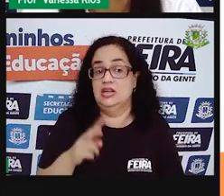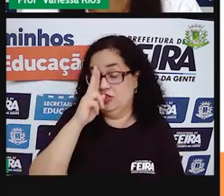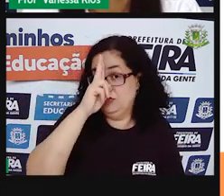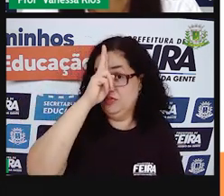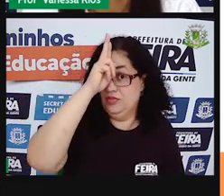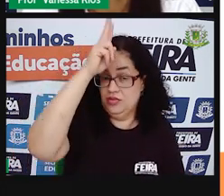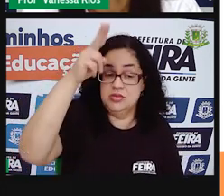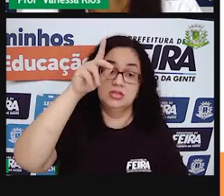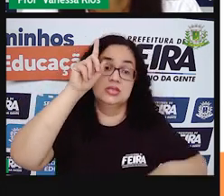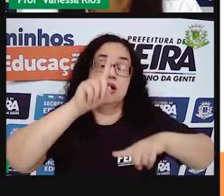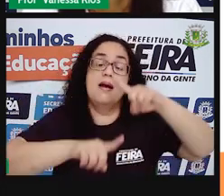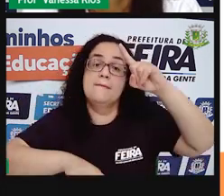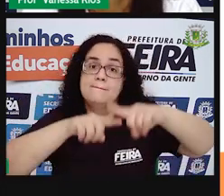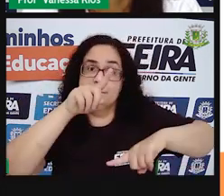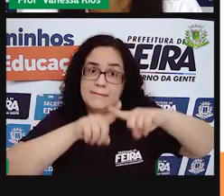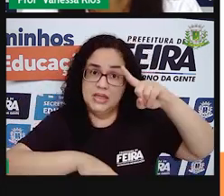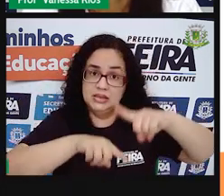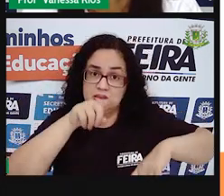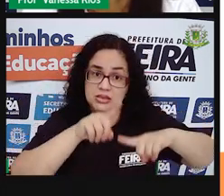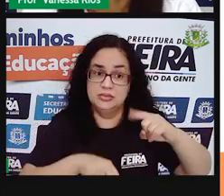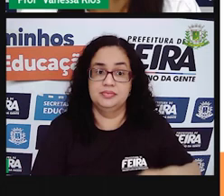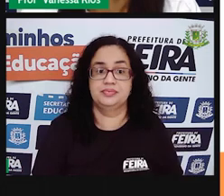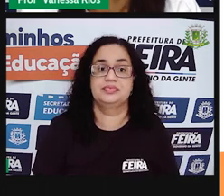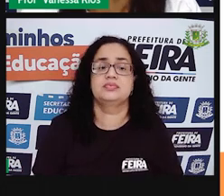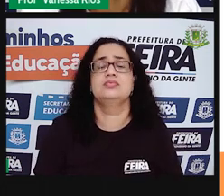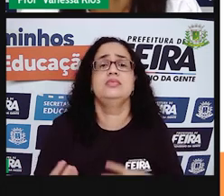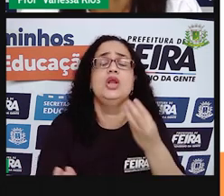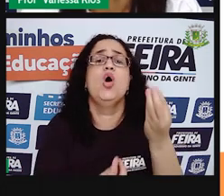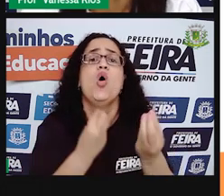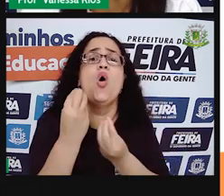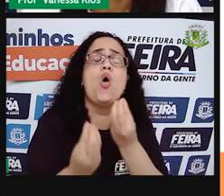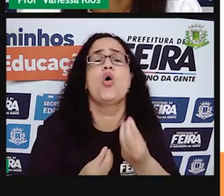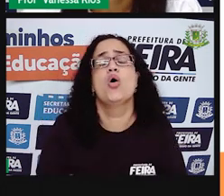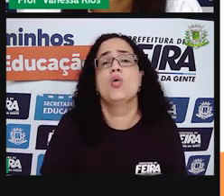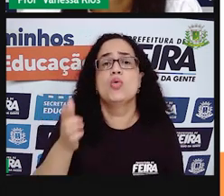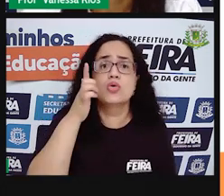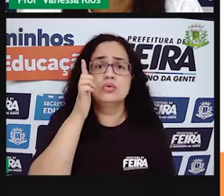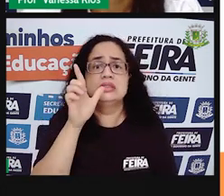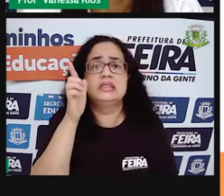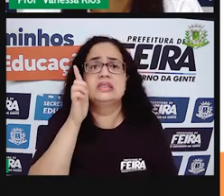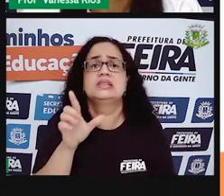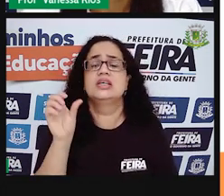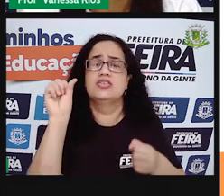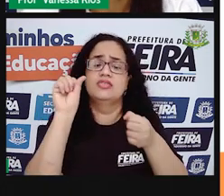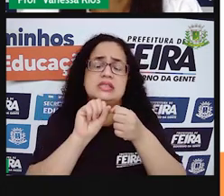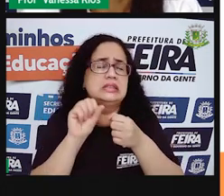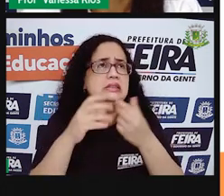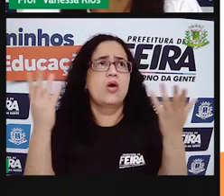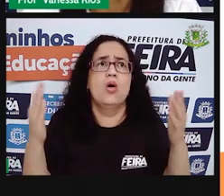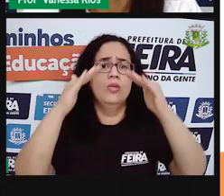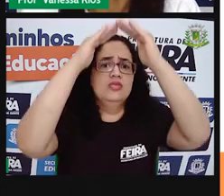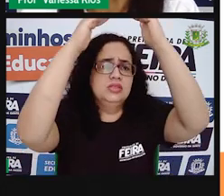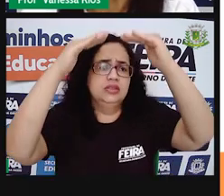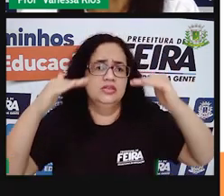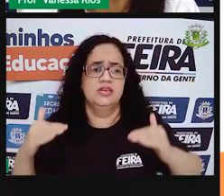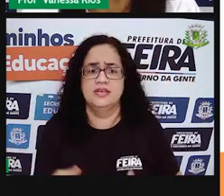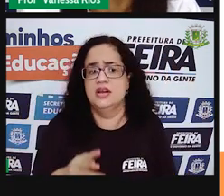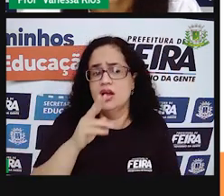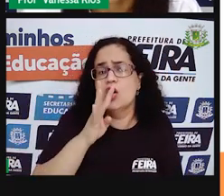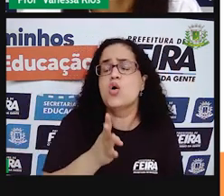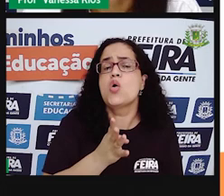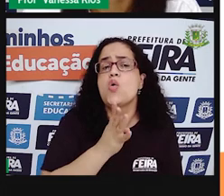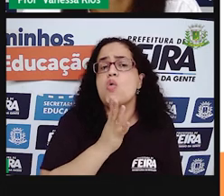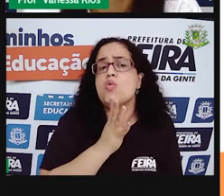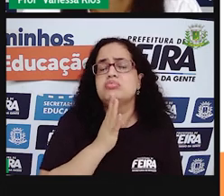resistência dos materiais, uma vez que, como é que ele conseguiria, né, fazer as construções das pirâmides se eles não